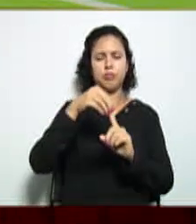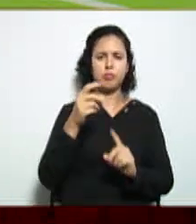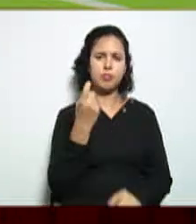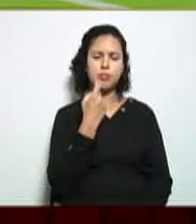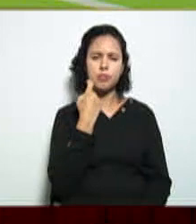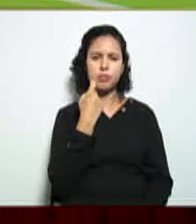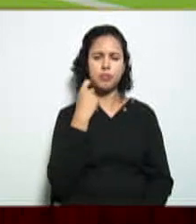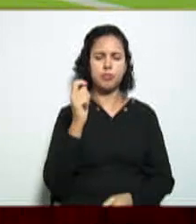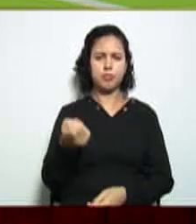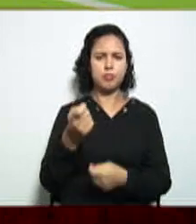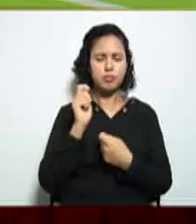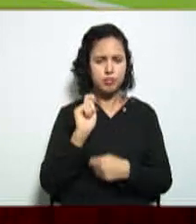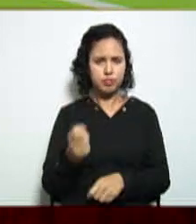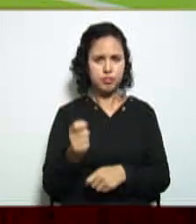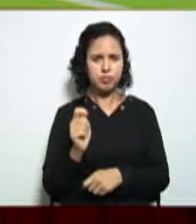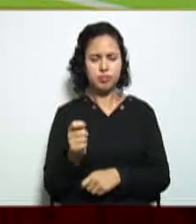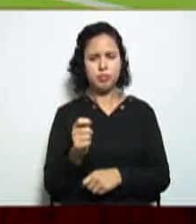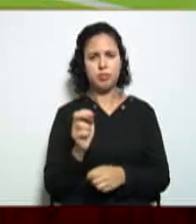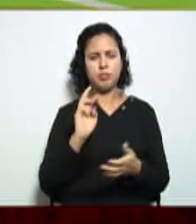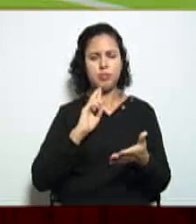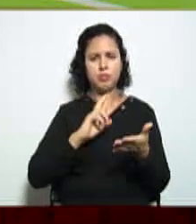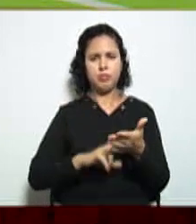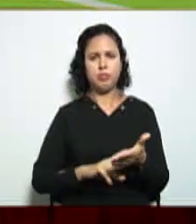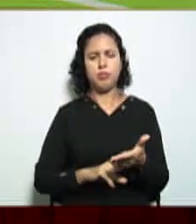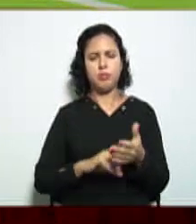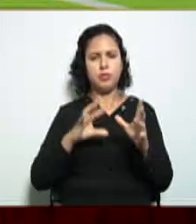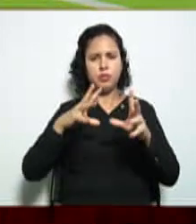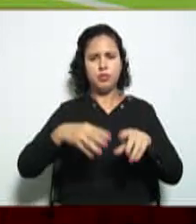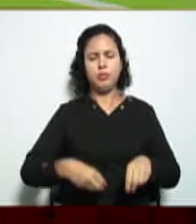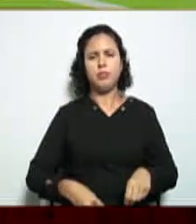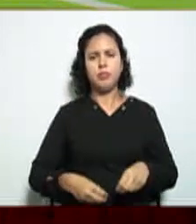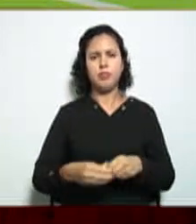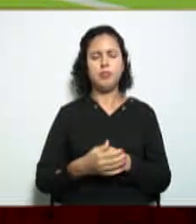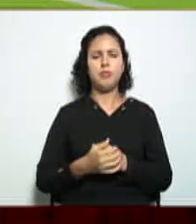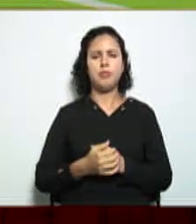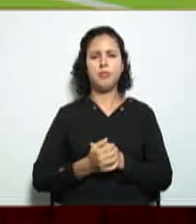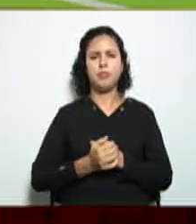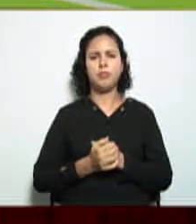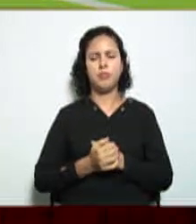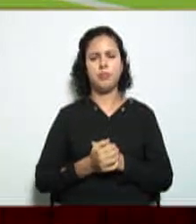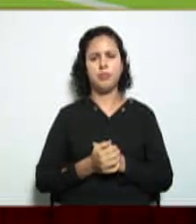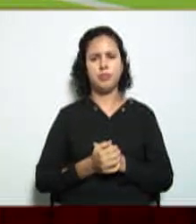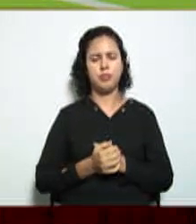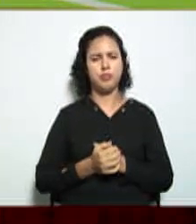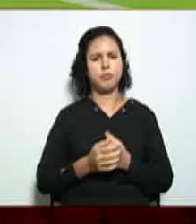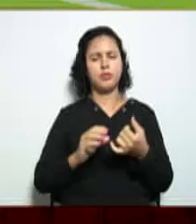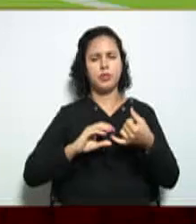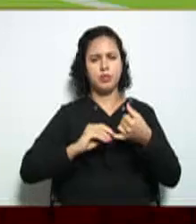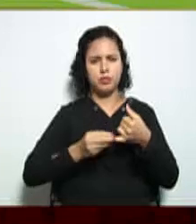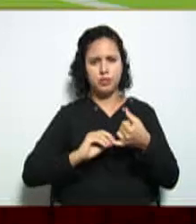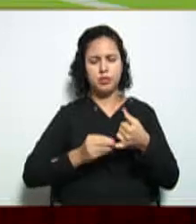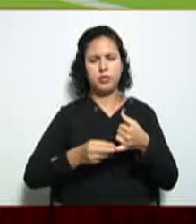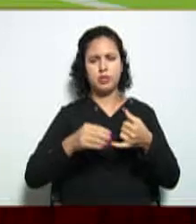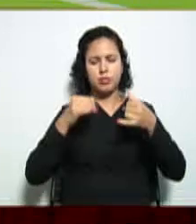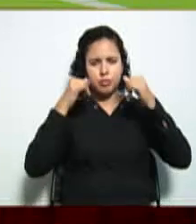piscicultura. Então ele colocou lá na sua resposta todos esses elementos, feijão,